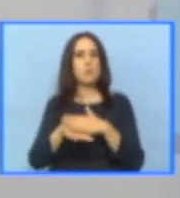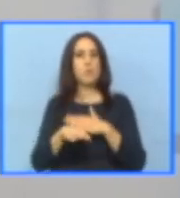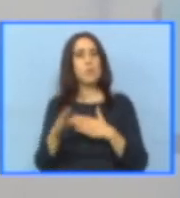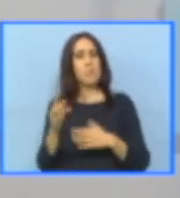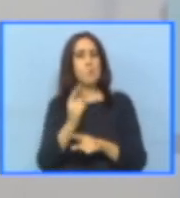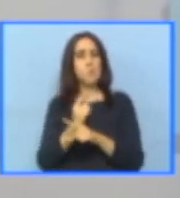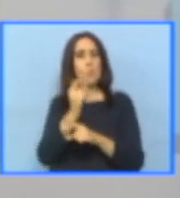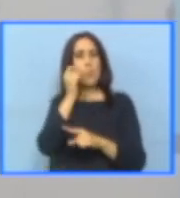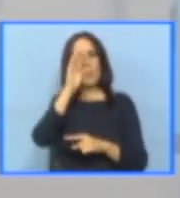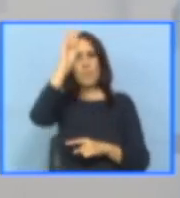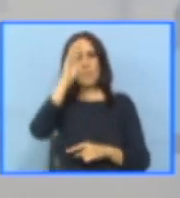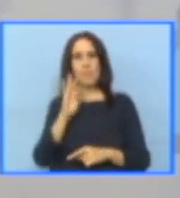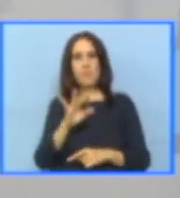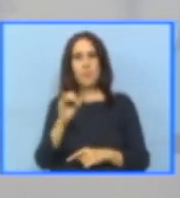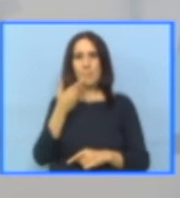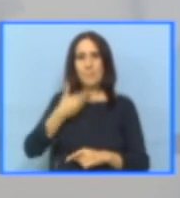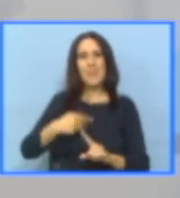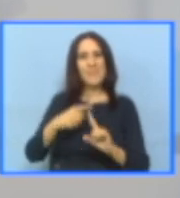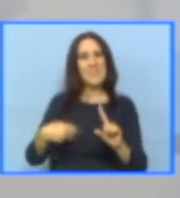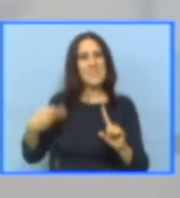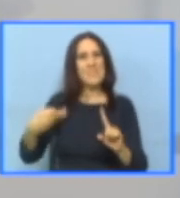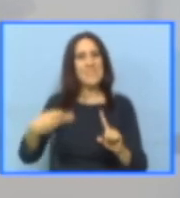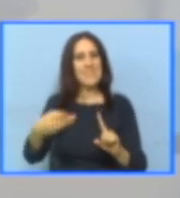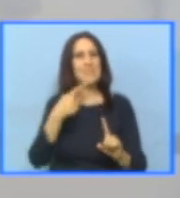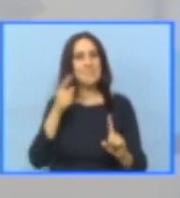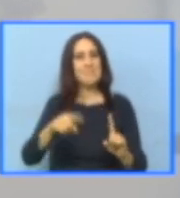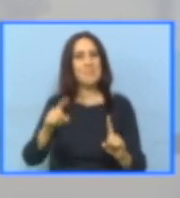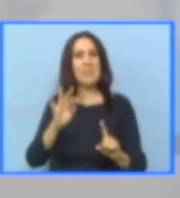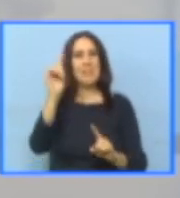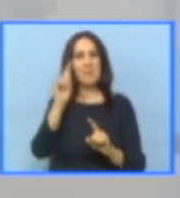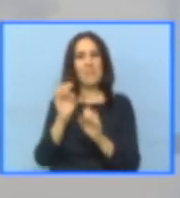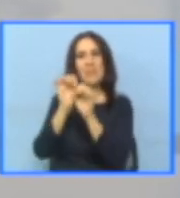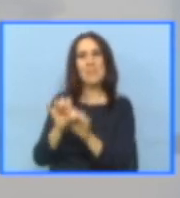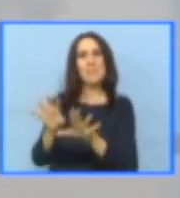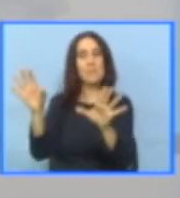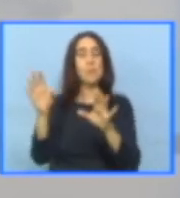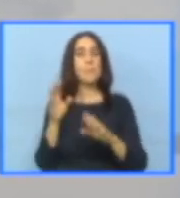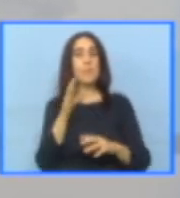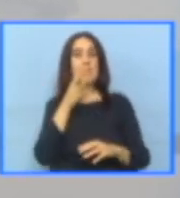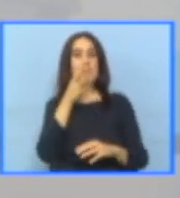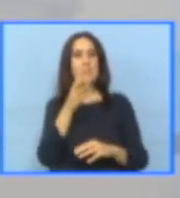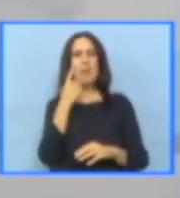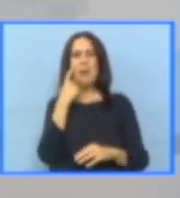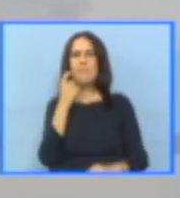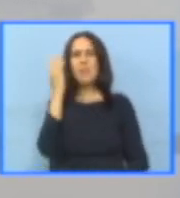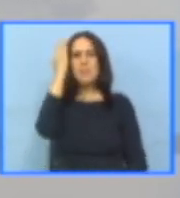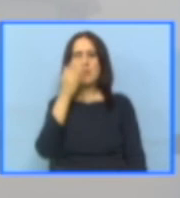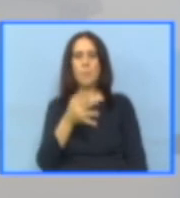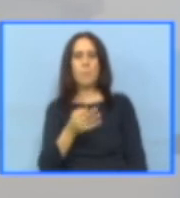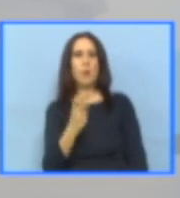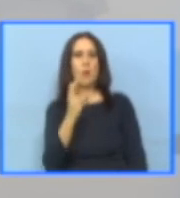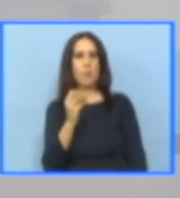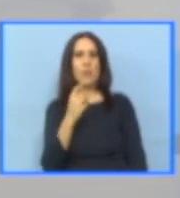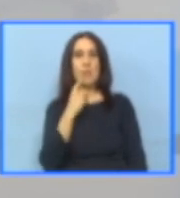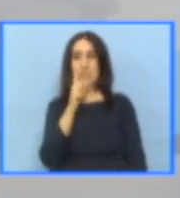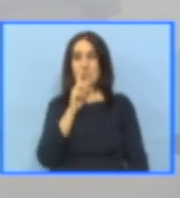Papa Francisco nos pede todos os anos, repetidamente, é que levemos a fé e como dizia, eu creio que era São Paulo, se